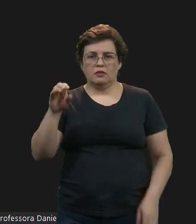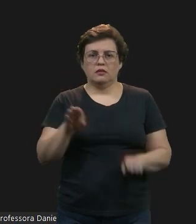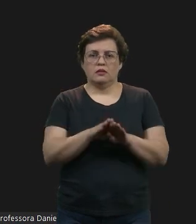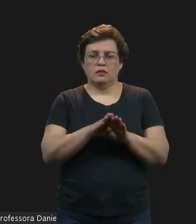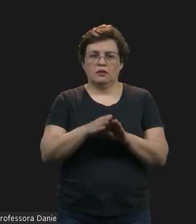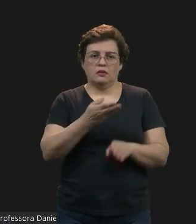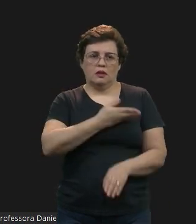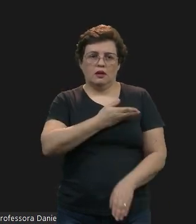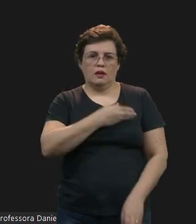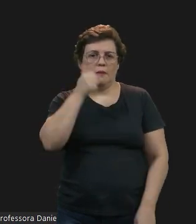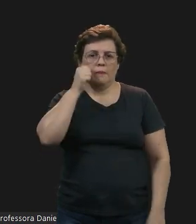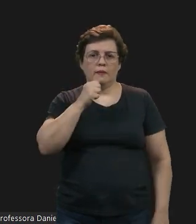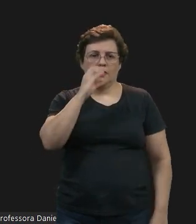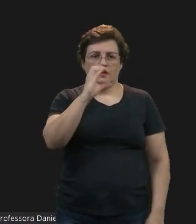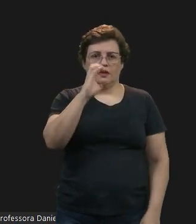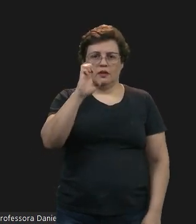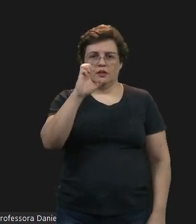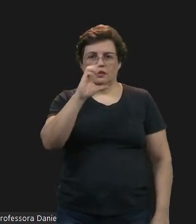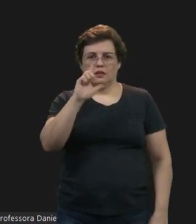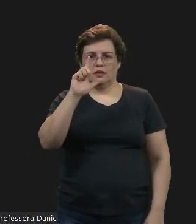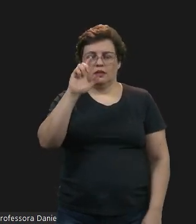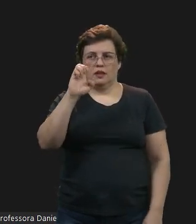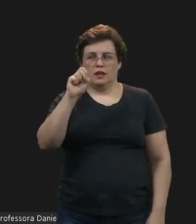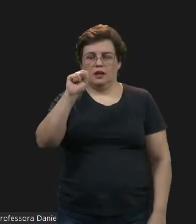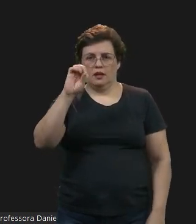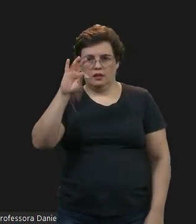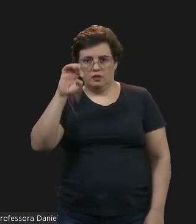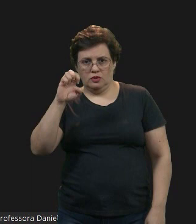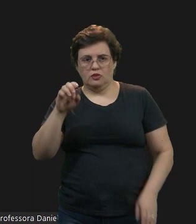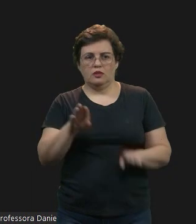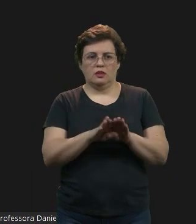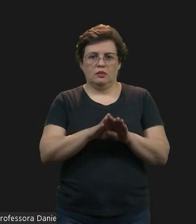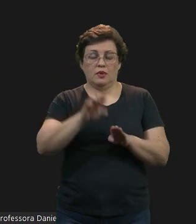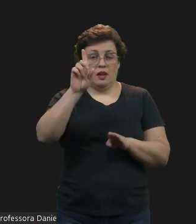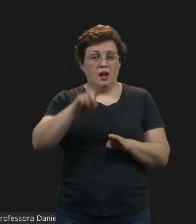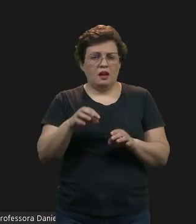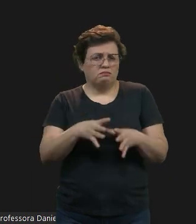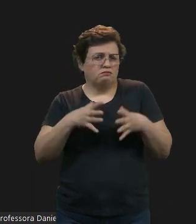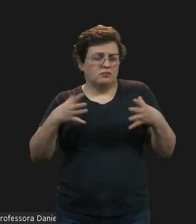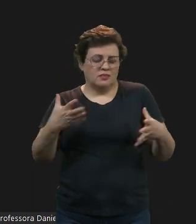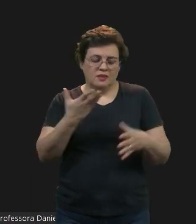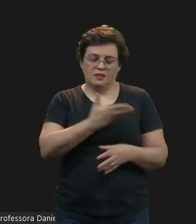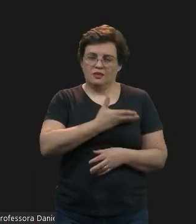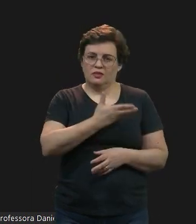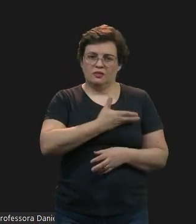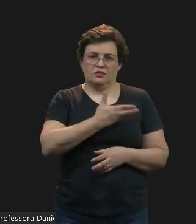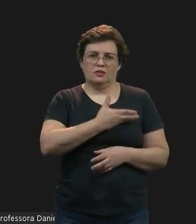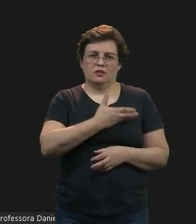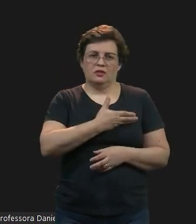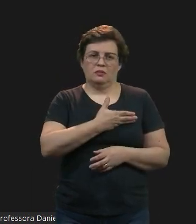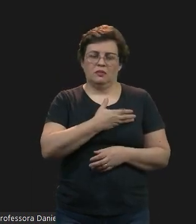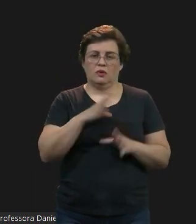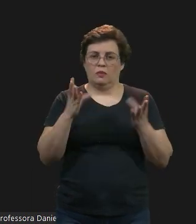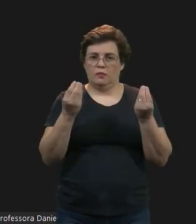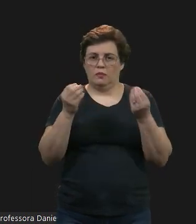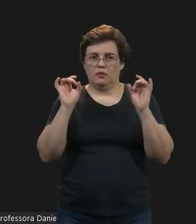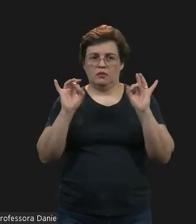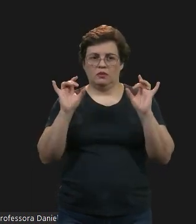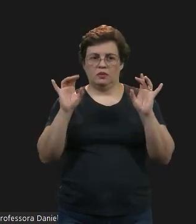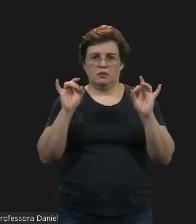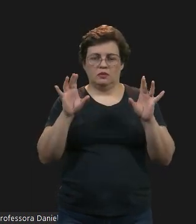também. Célio Silva não só era um grande jornalista, como um grande amigo, enfim, Célio